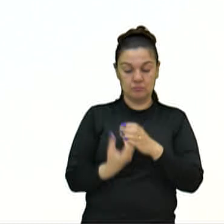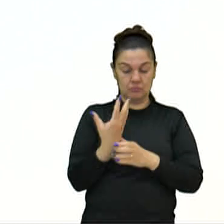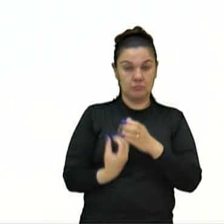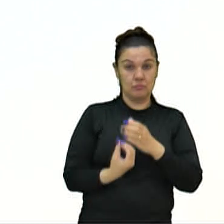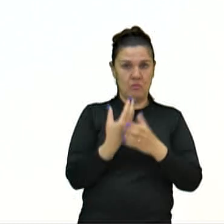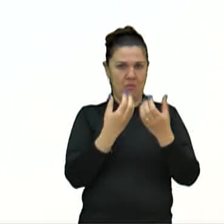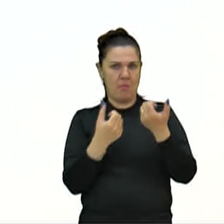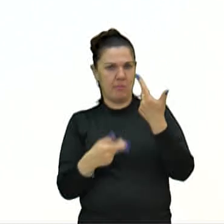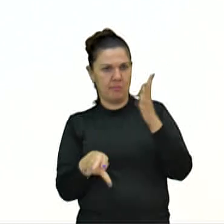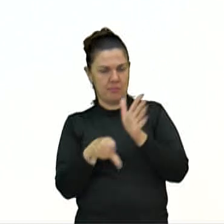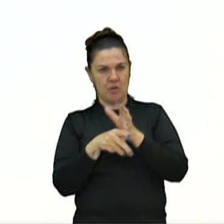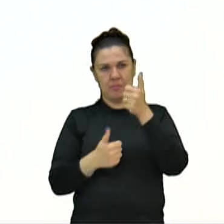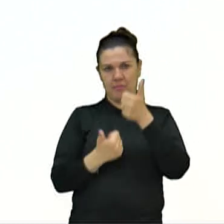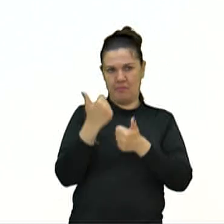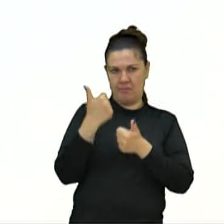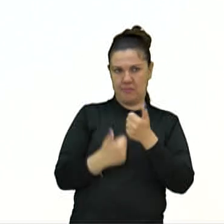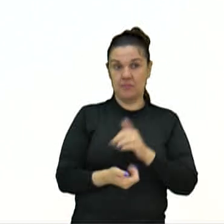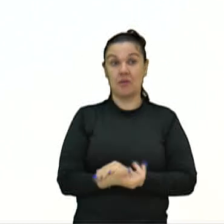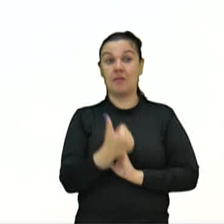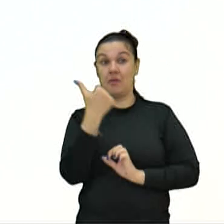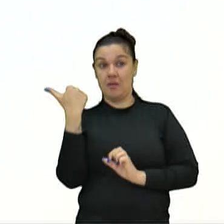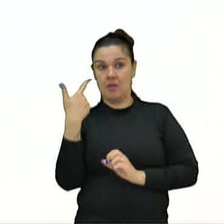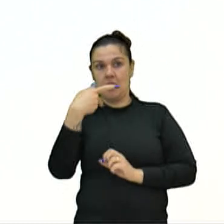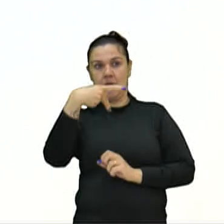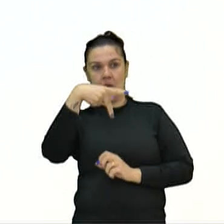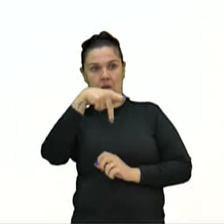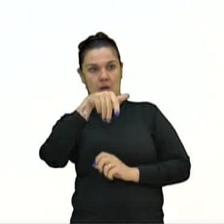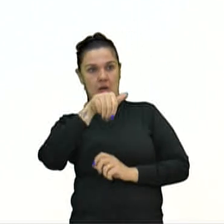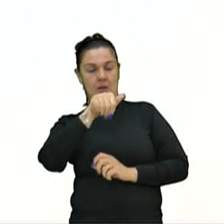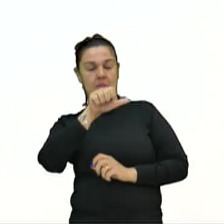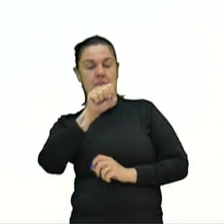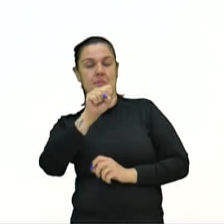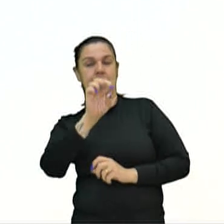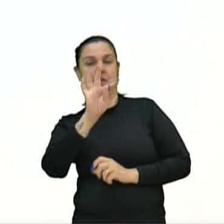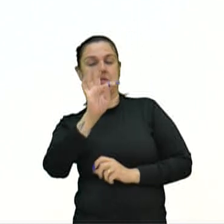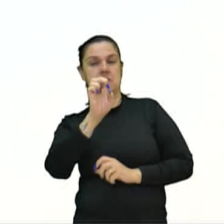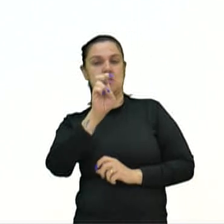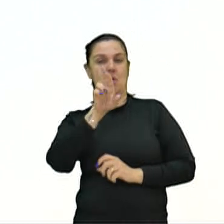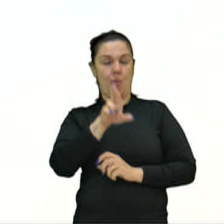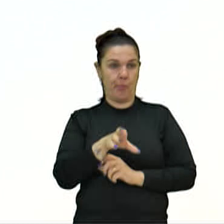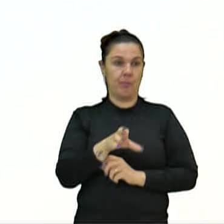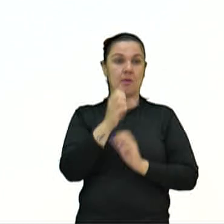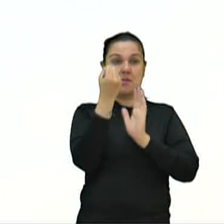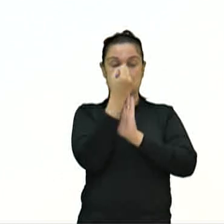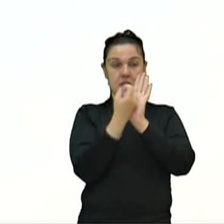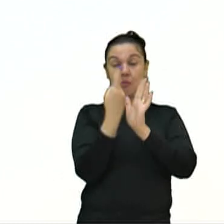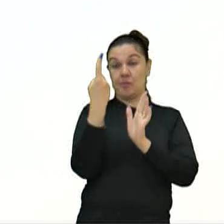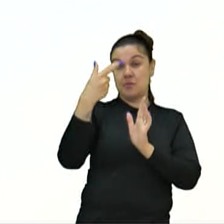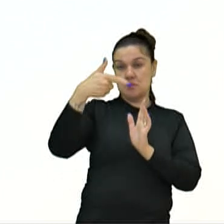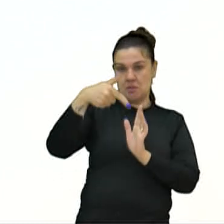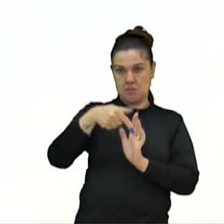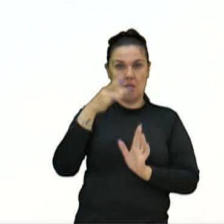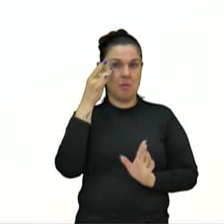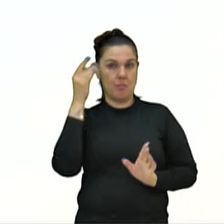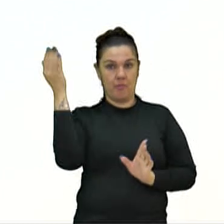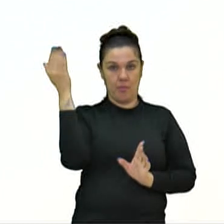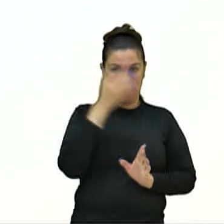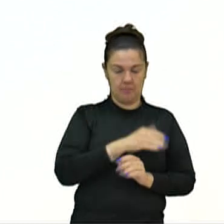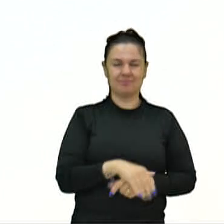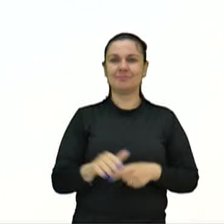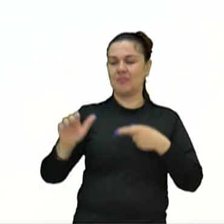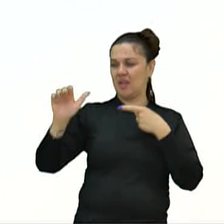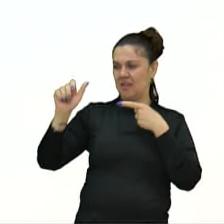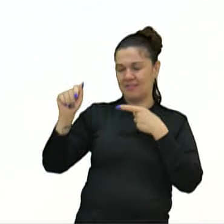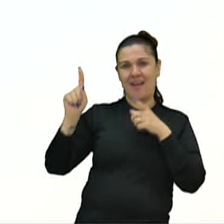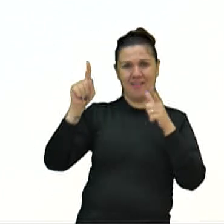arroz. Redi e Pasteur, no século 17, mostraram experimentalmente que: letra A, seres vivos podem ser